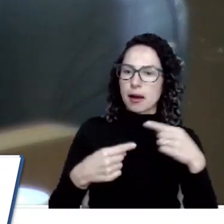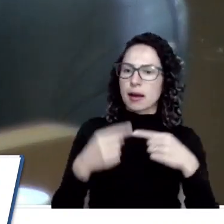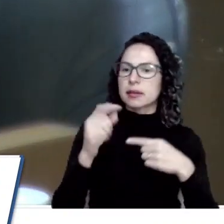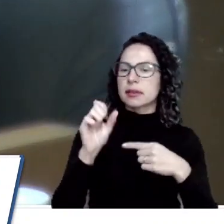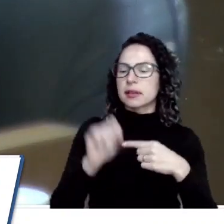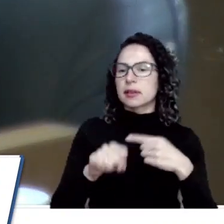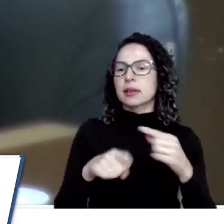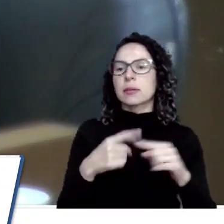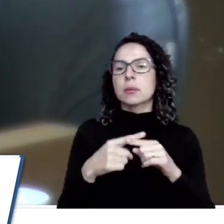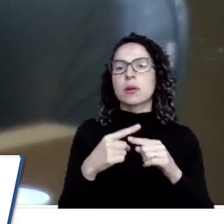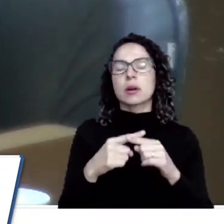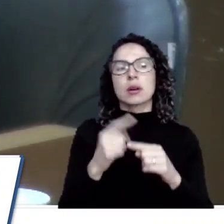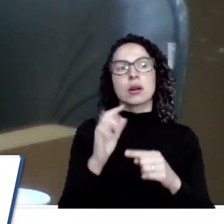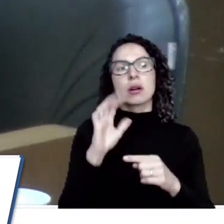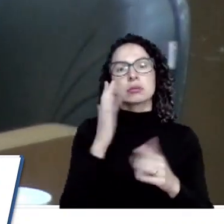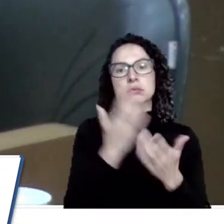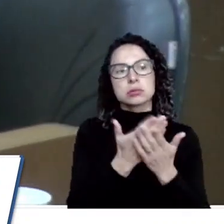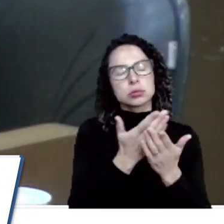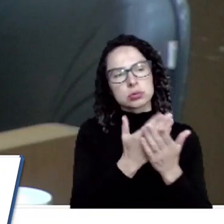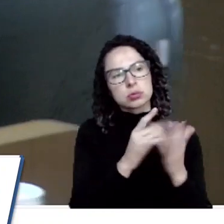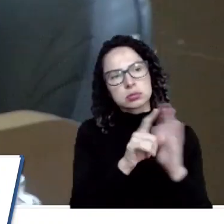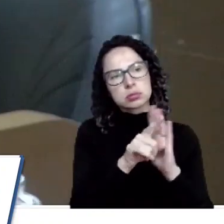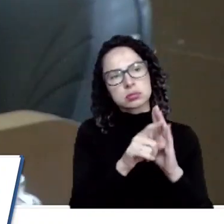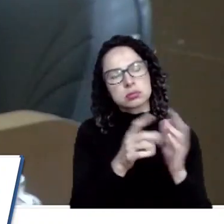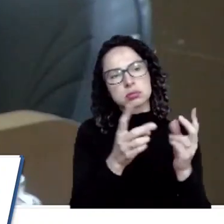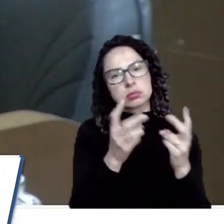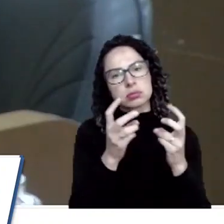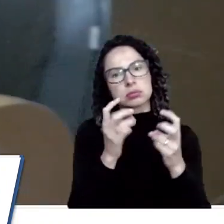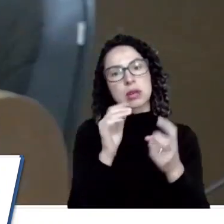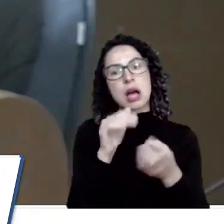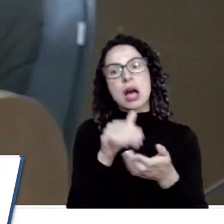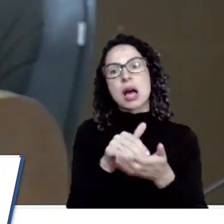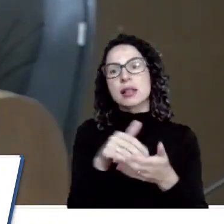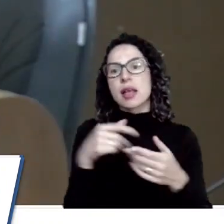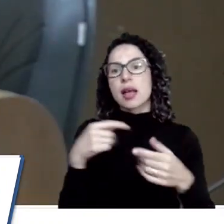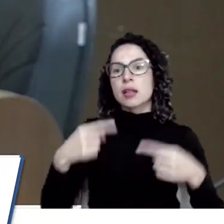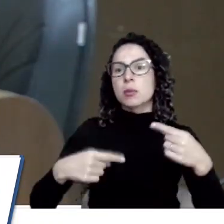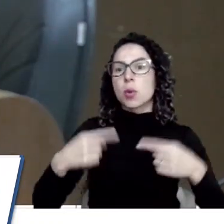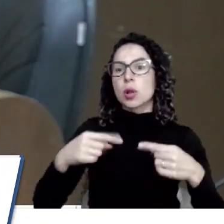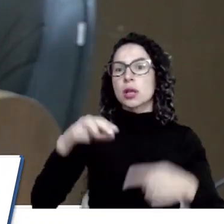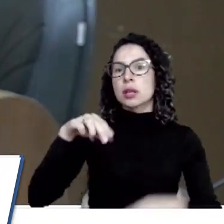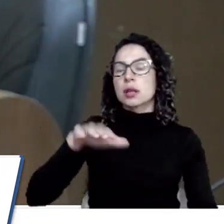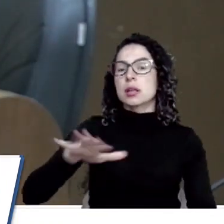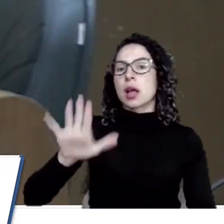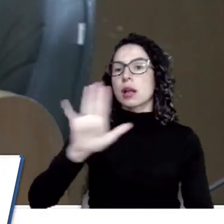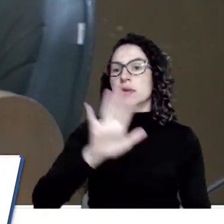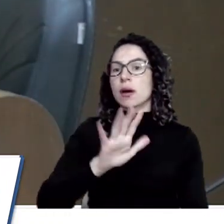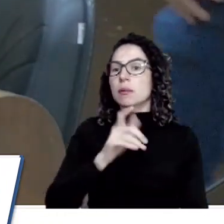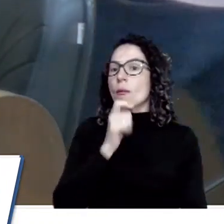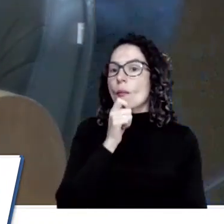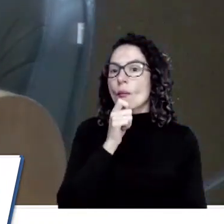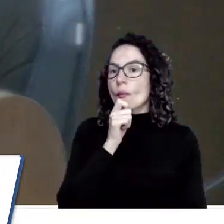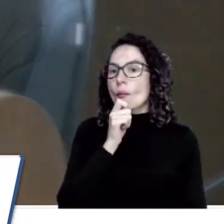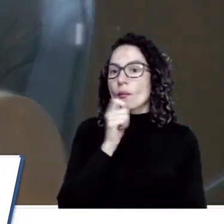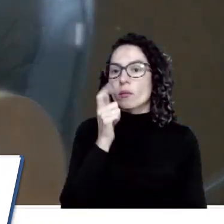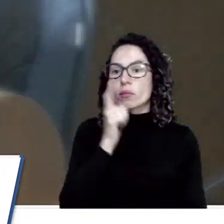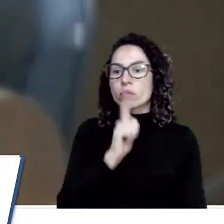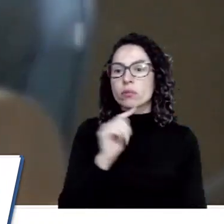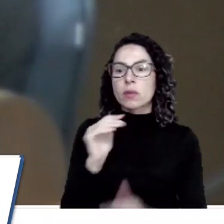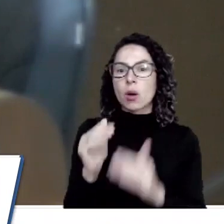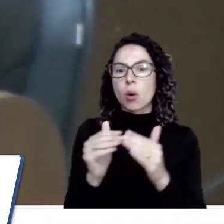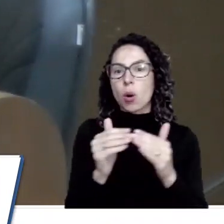vimos no próprio estudo do senhor aí, até as políticas nacionais, elas ainda não chegaram num denominador comum ainda,